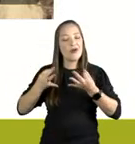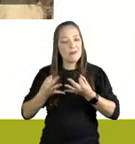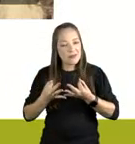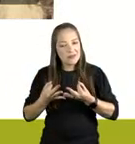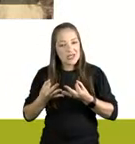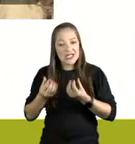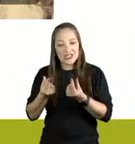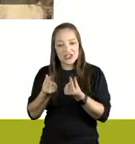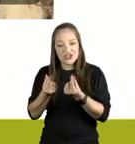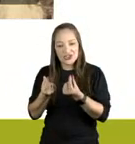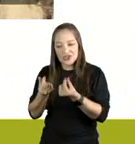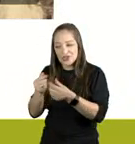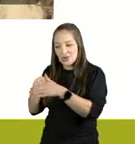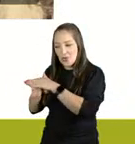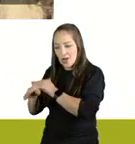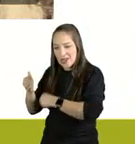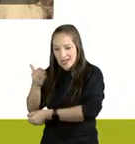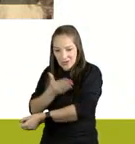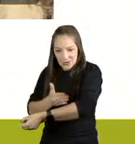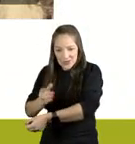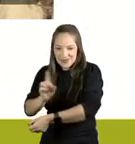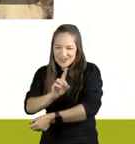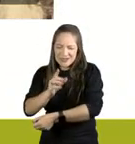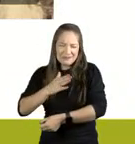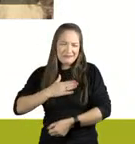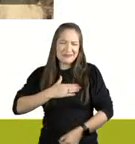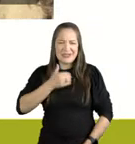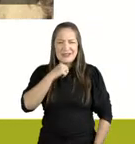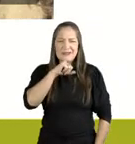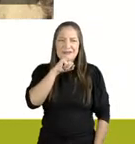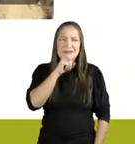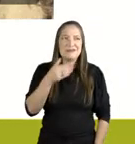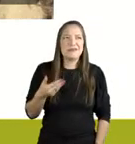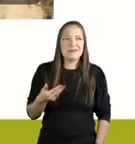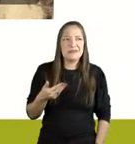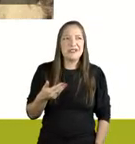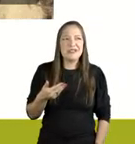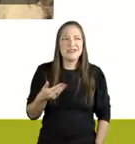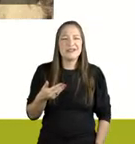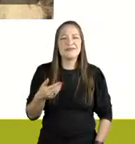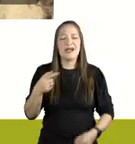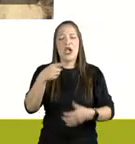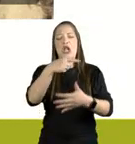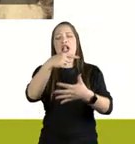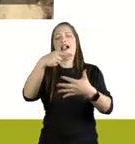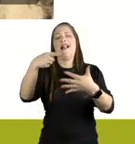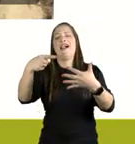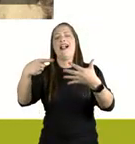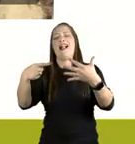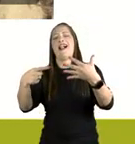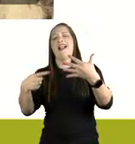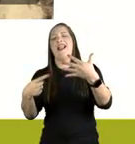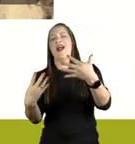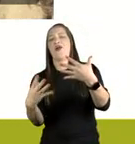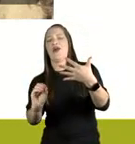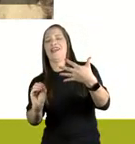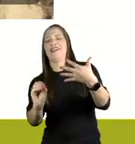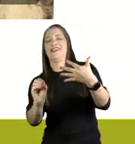costumam guardar dinheiro. Minha mãe deve ter, sei lá, 40 tipos de sapato. Meu